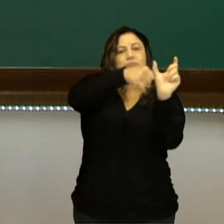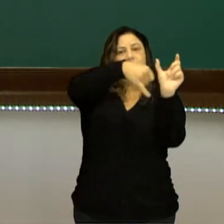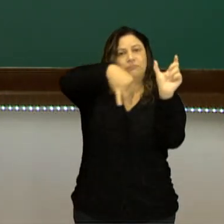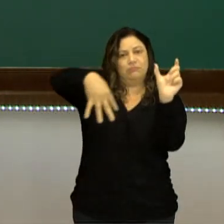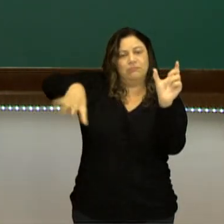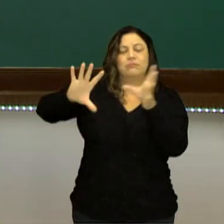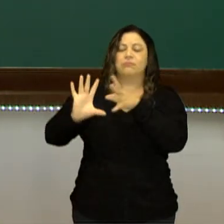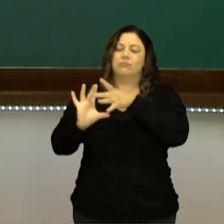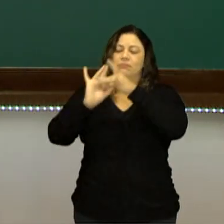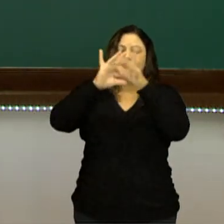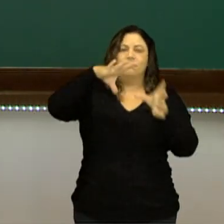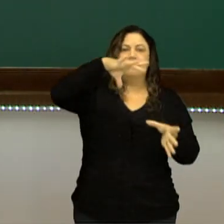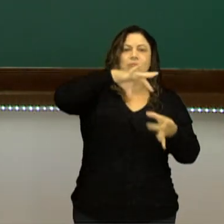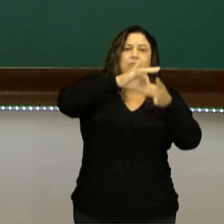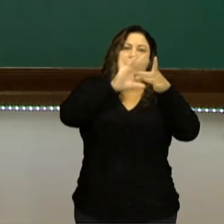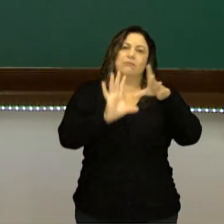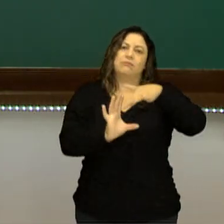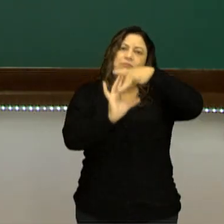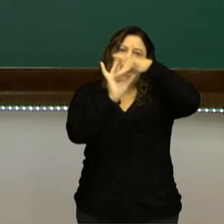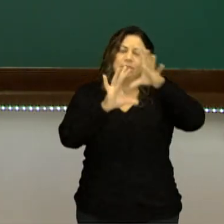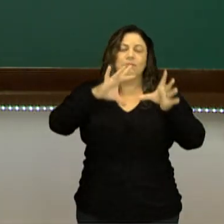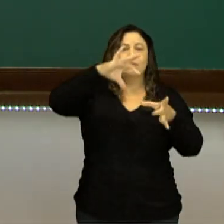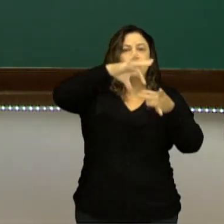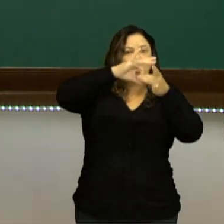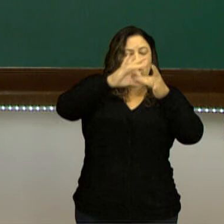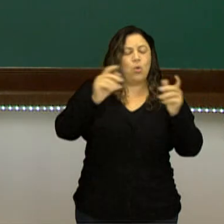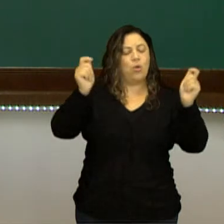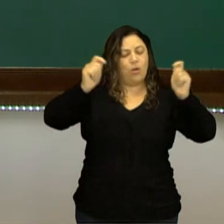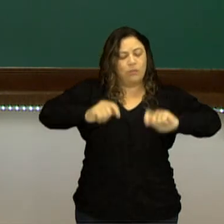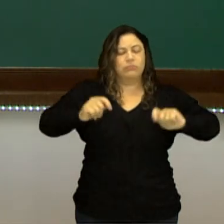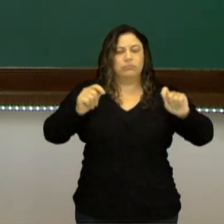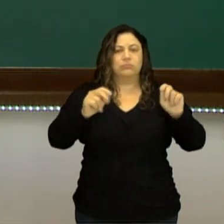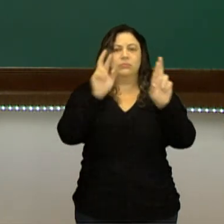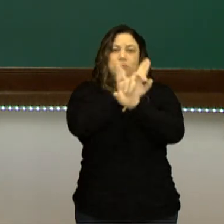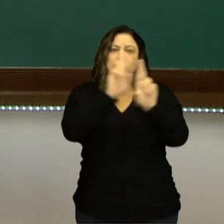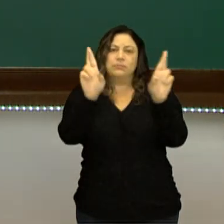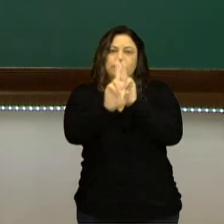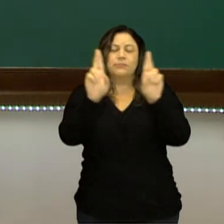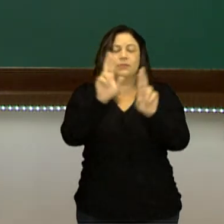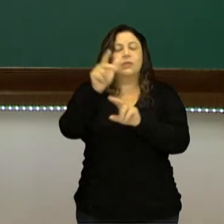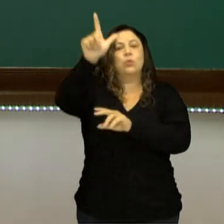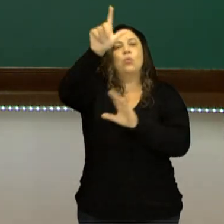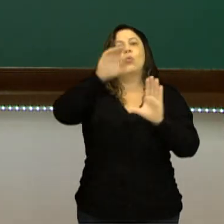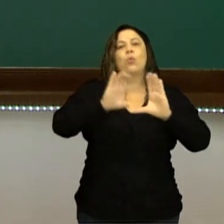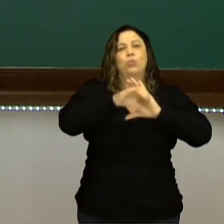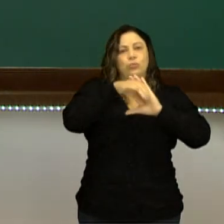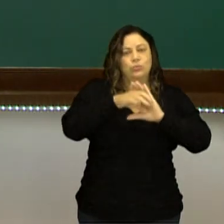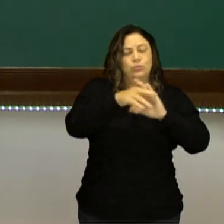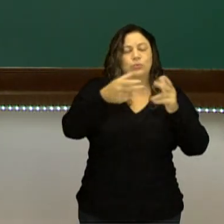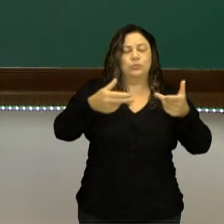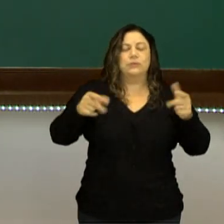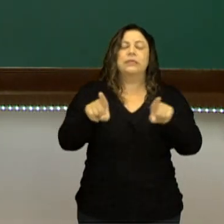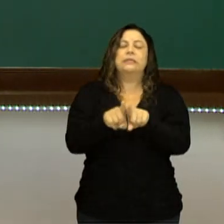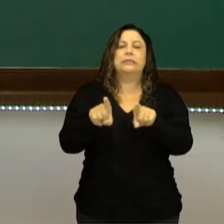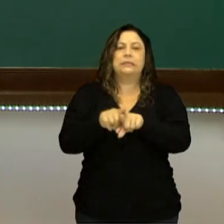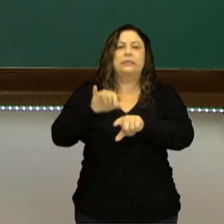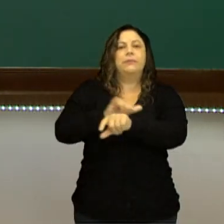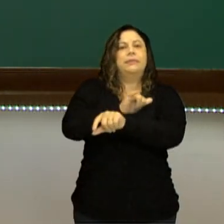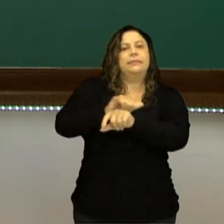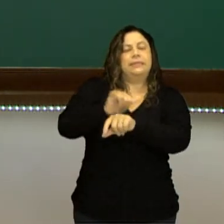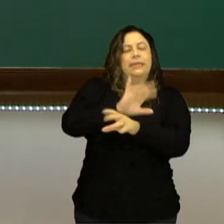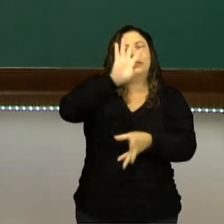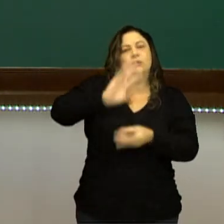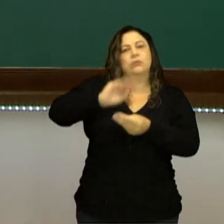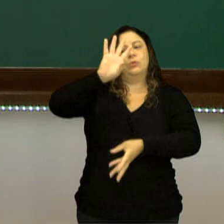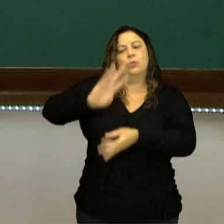né? Onde a partir de um conceito-chave você estabelece relações com outros conceitos. Nós temos a técnica do resumo, né? Você